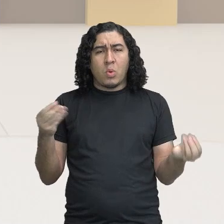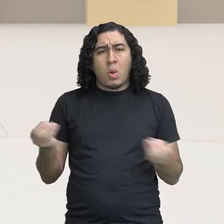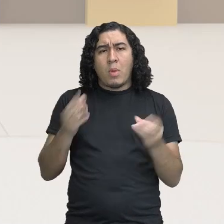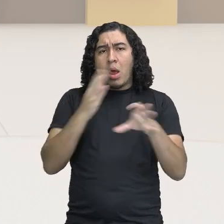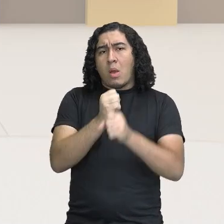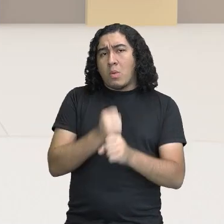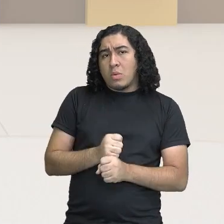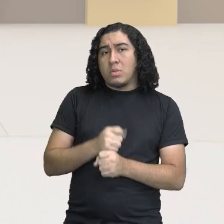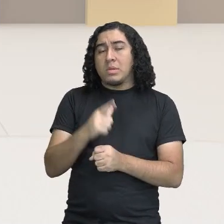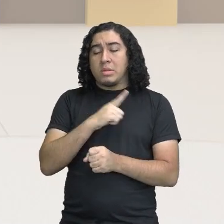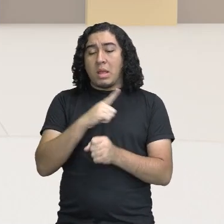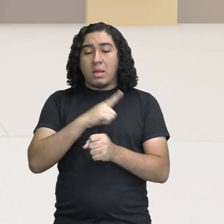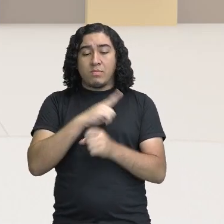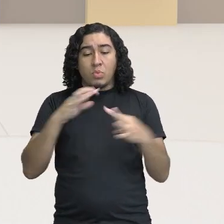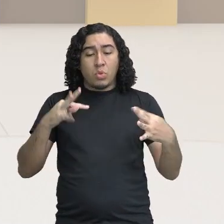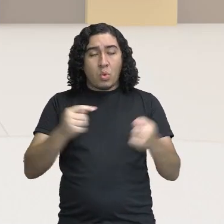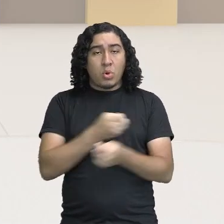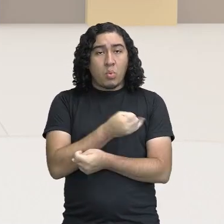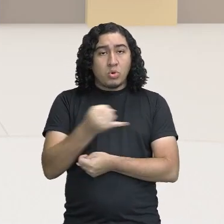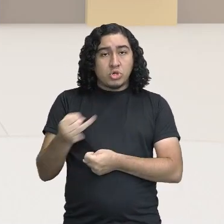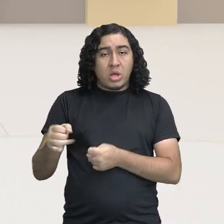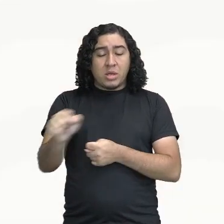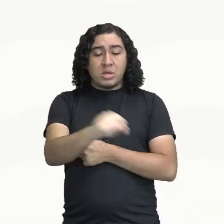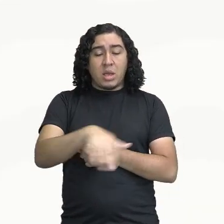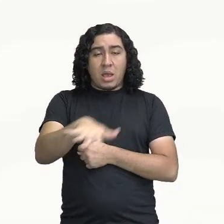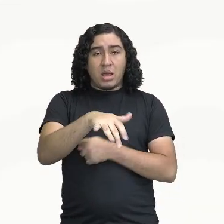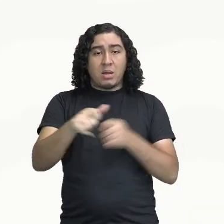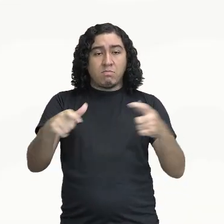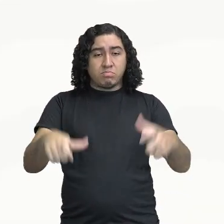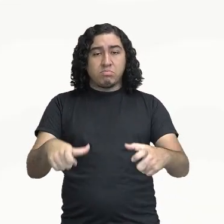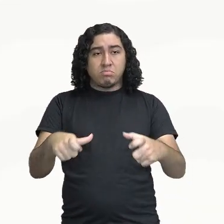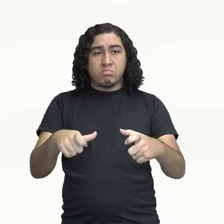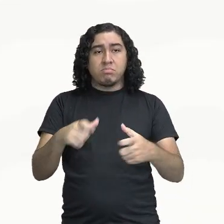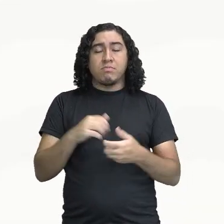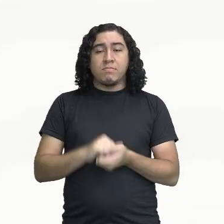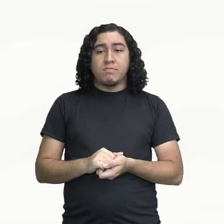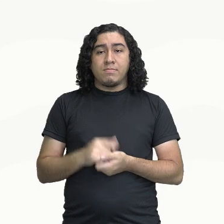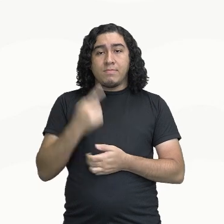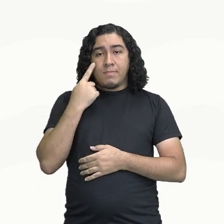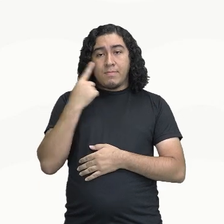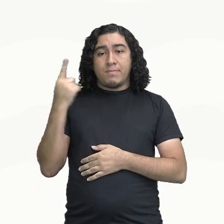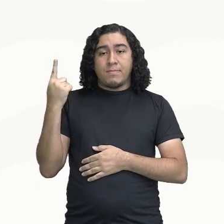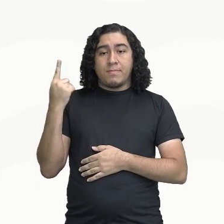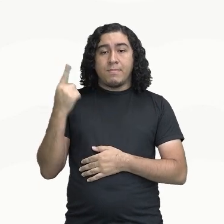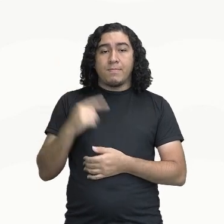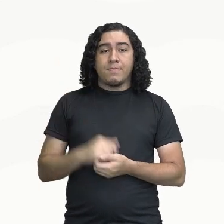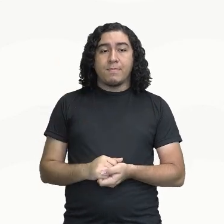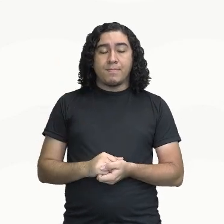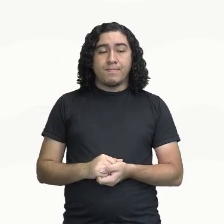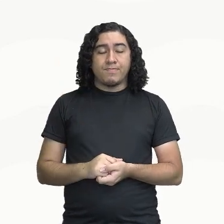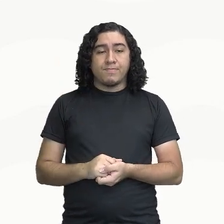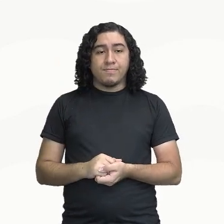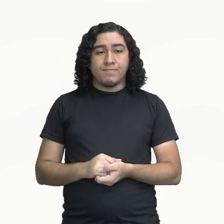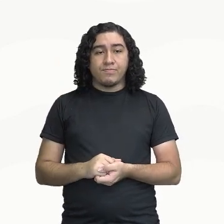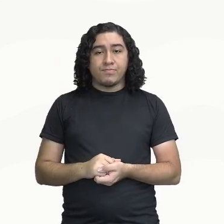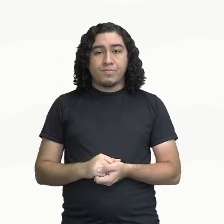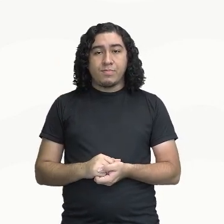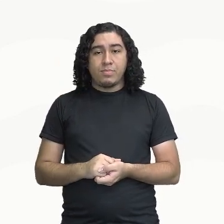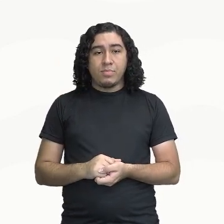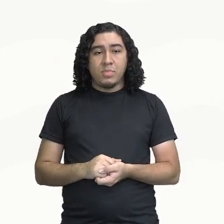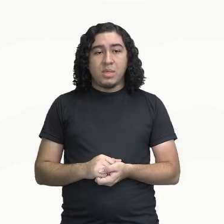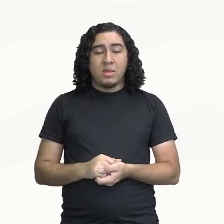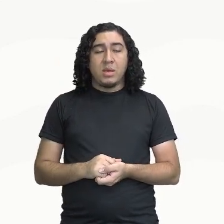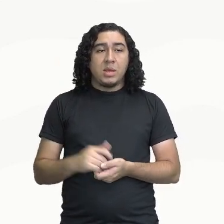2014 dessa quantidade de área desmatada. Vejam aqui com a gente na cartela. Então a gente vai pegar os dados de